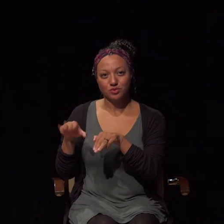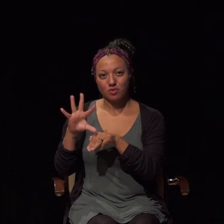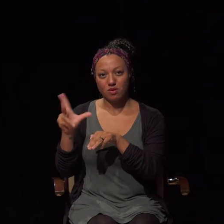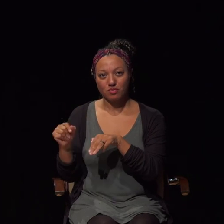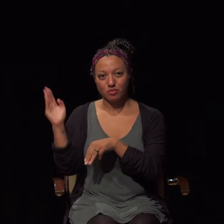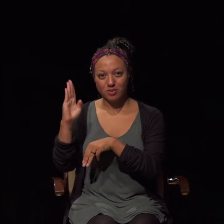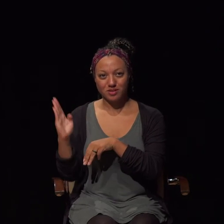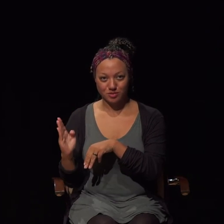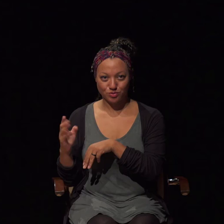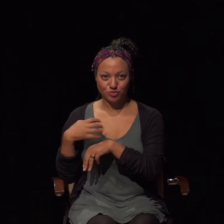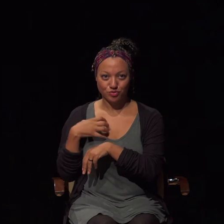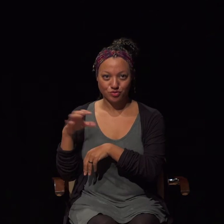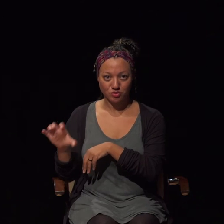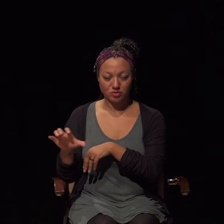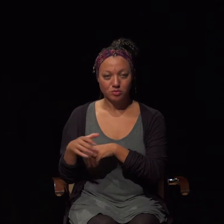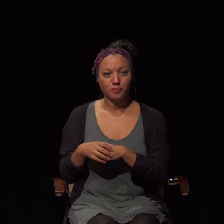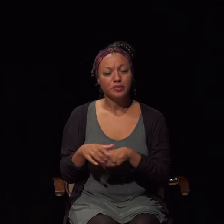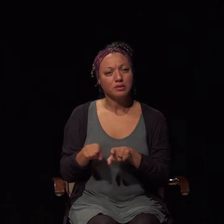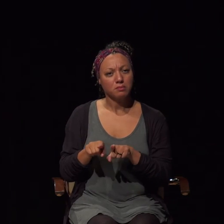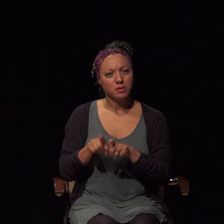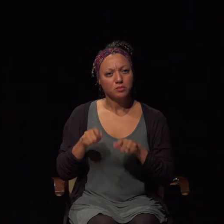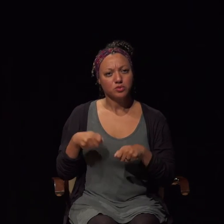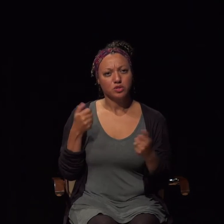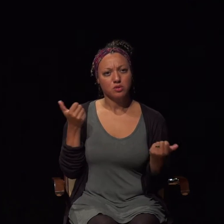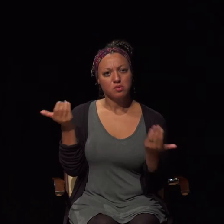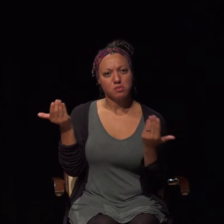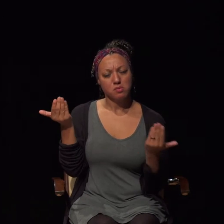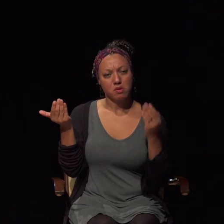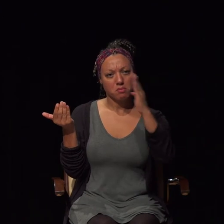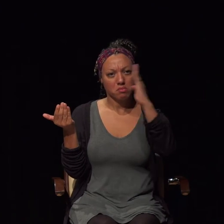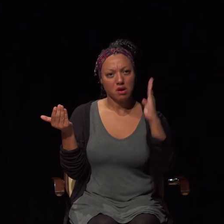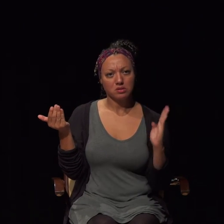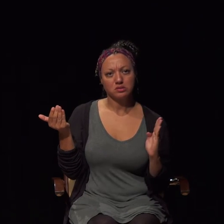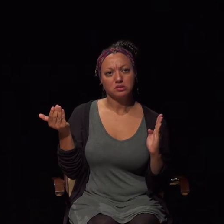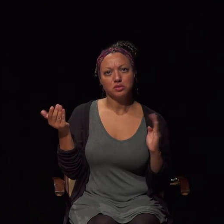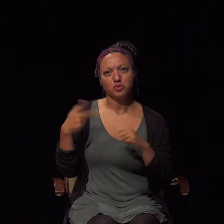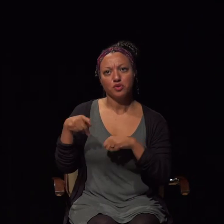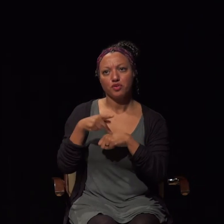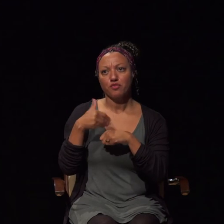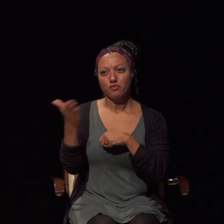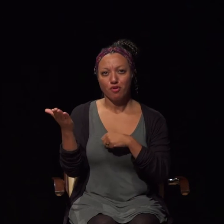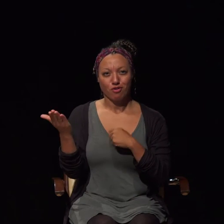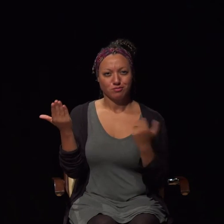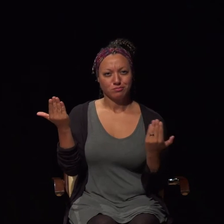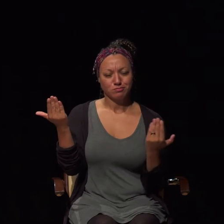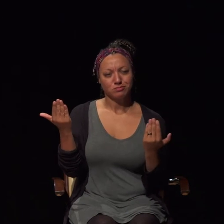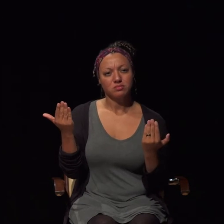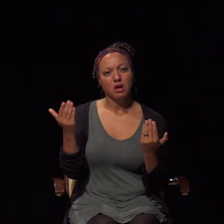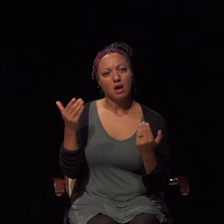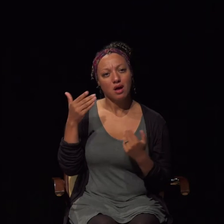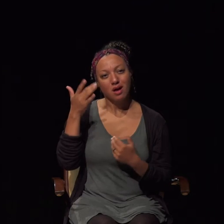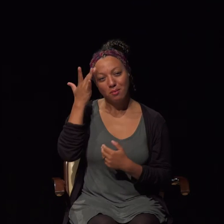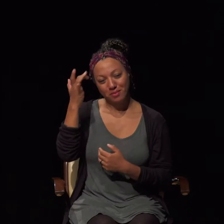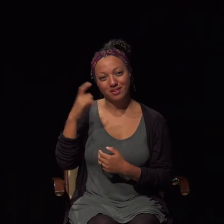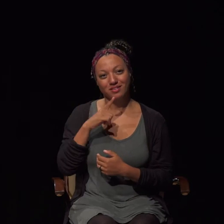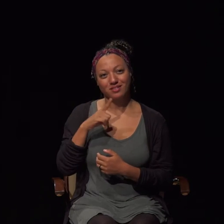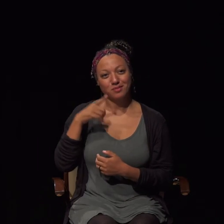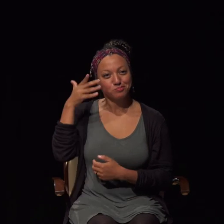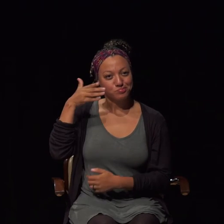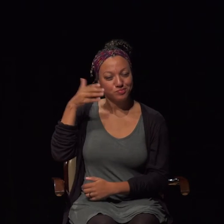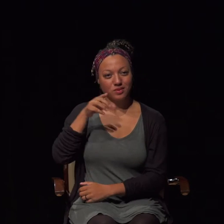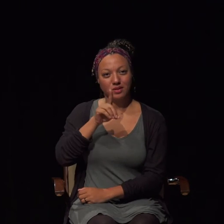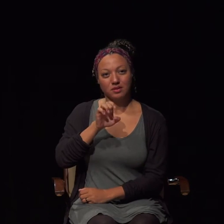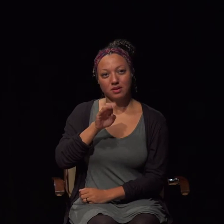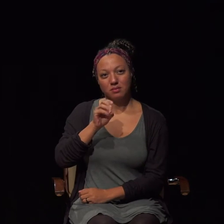Eu também poderia fazer uma comparação Brasil e o contexto internacional Mas vocês vão ver amanhã a palestra da Débora Wills que vai